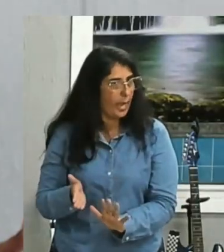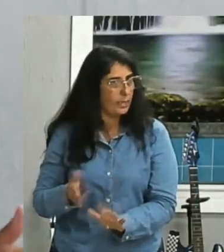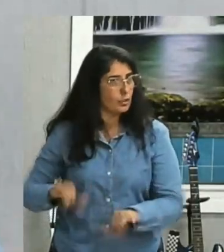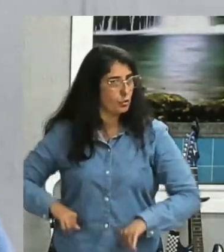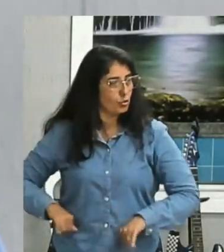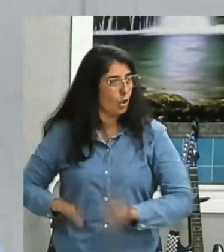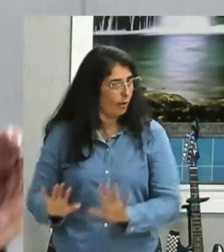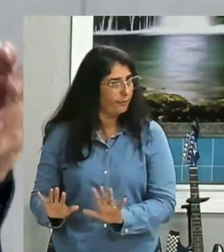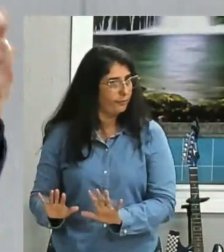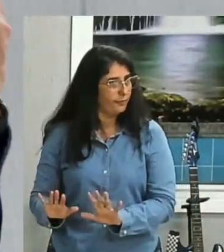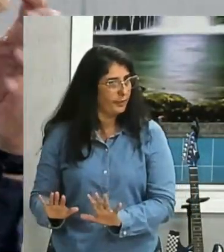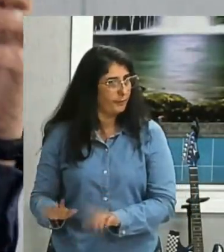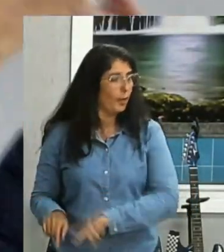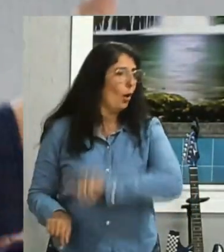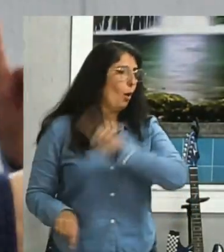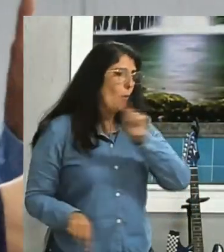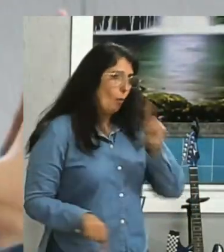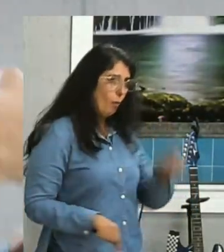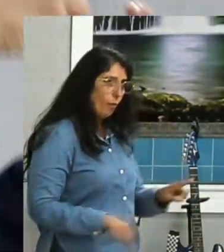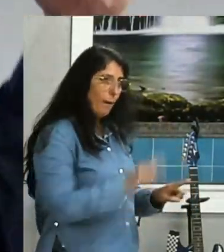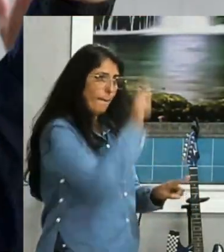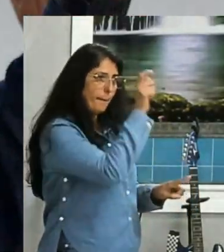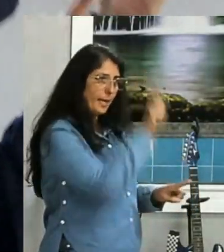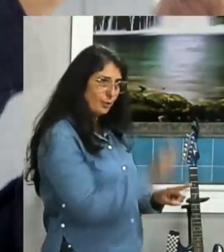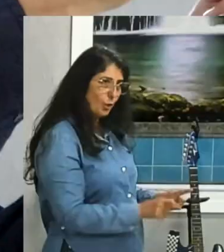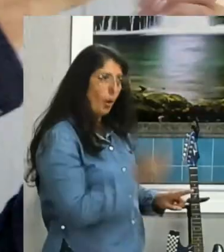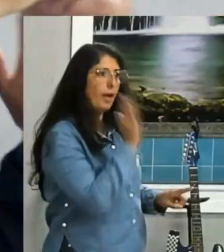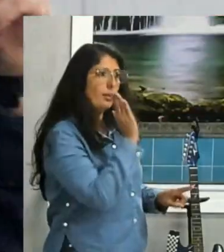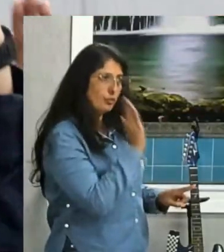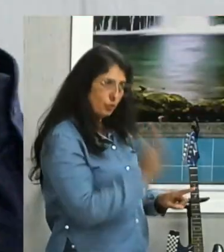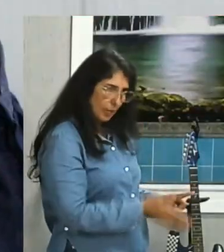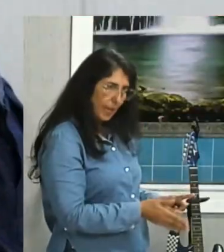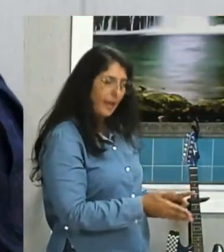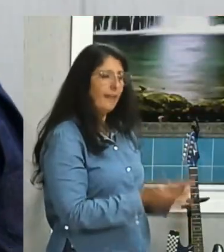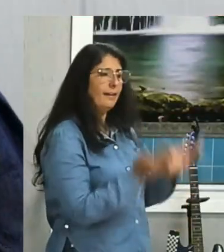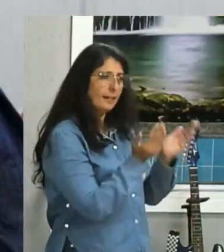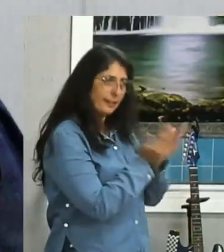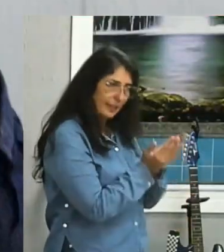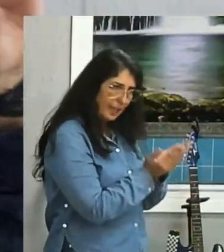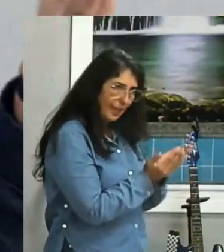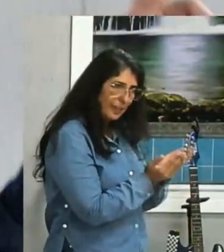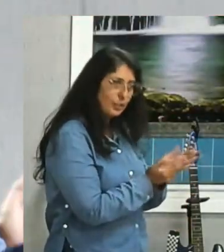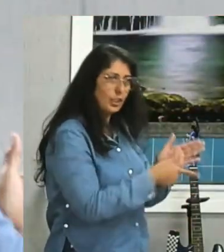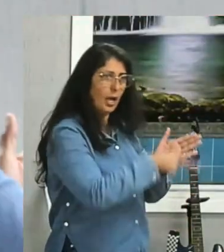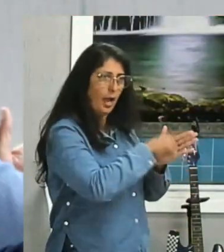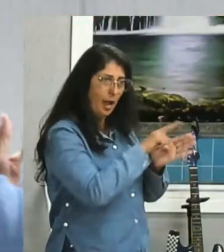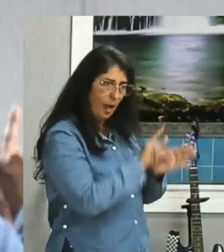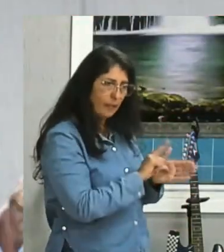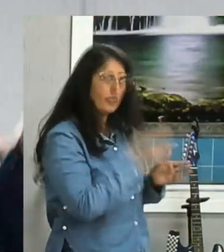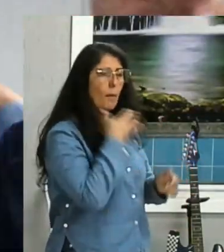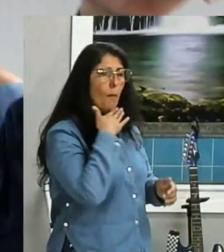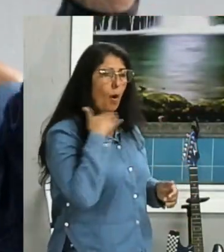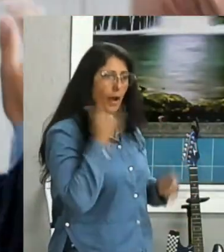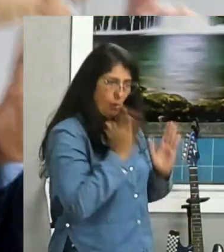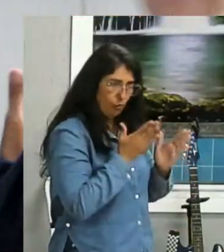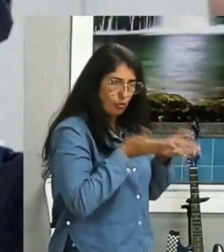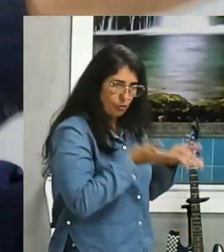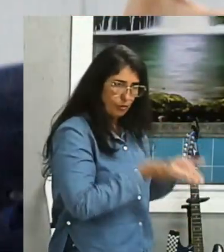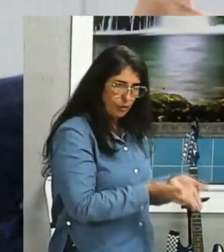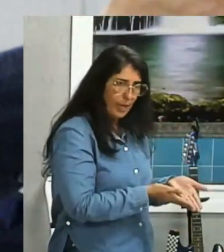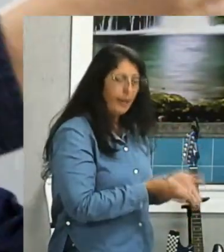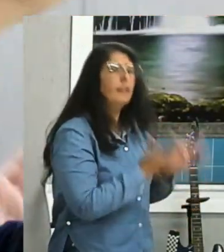desfrutando já do gozo celeste, parte do gozo celeste, não ainda o definitivo, mas já